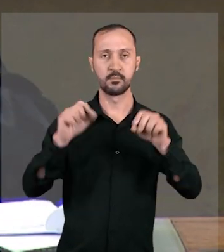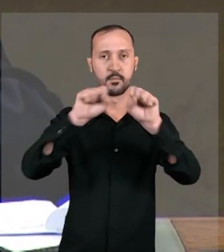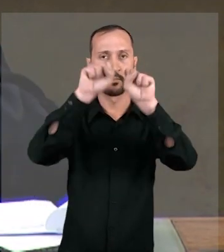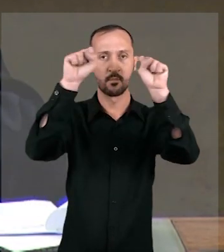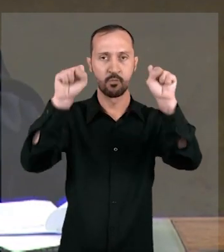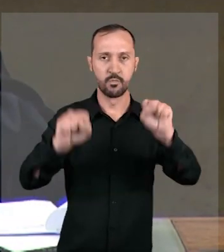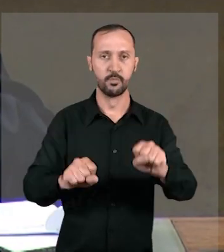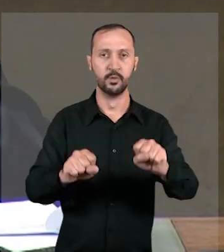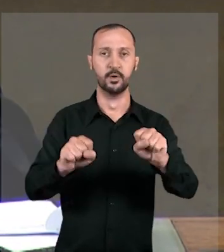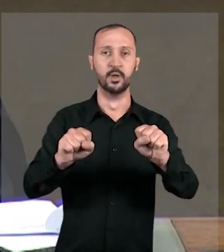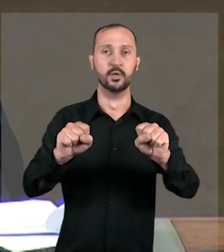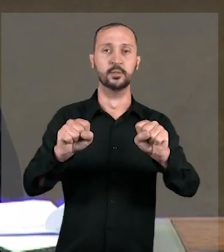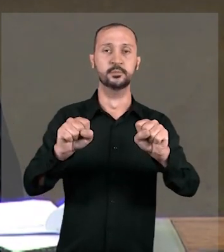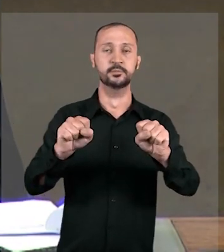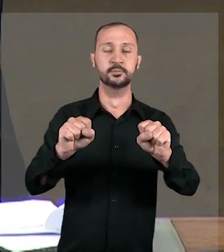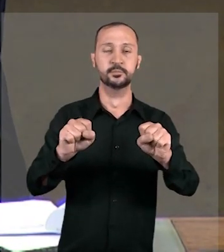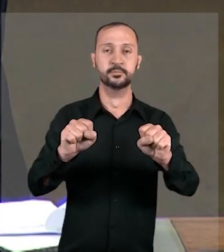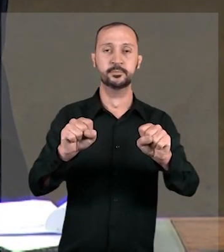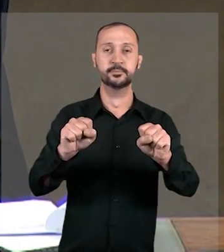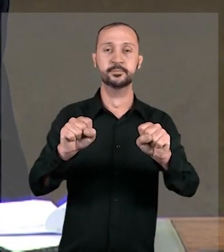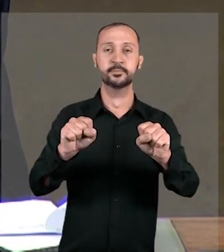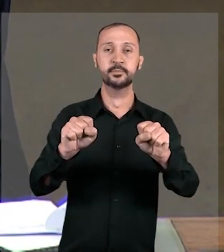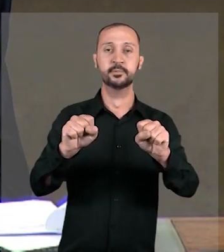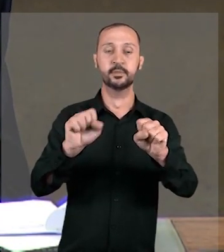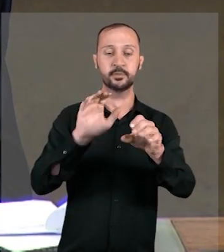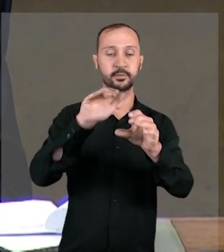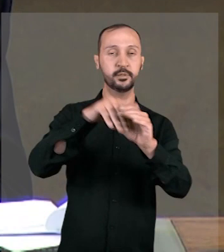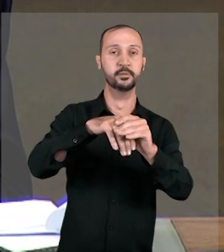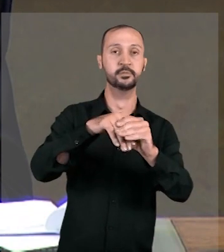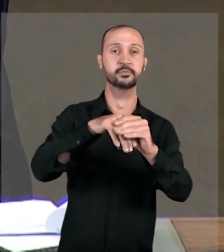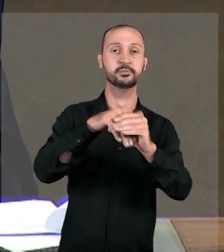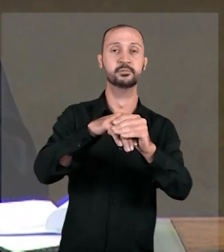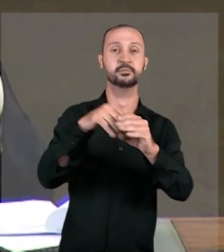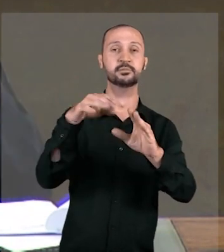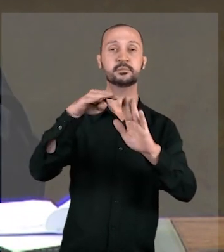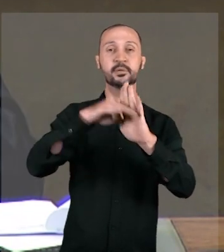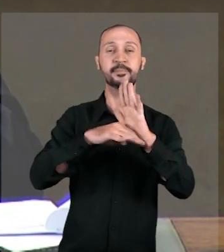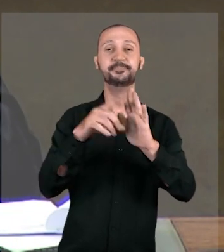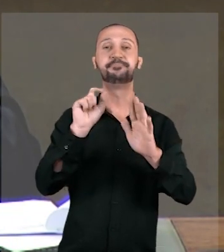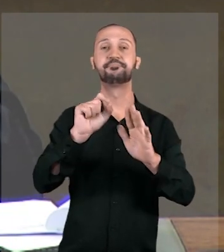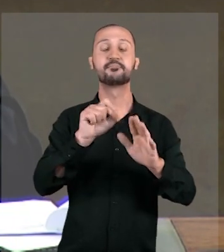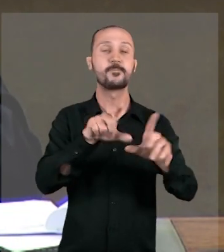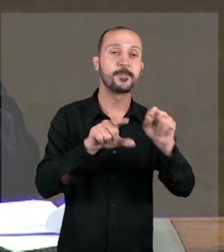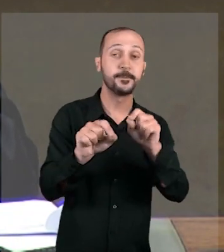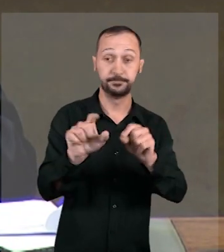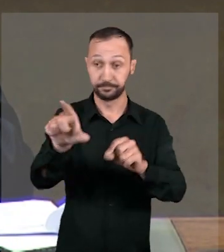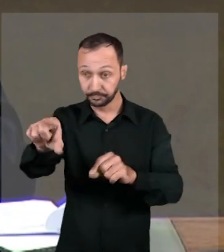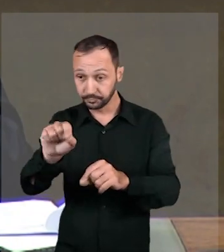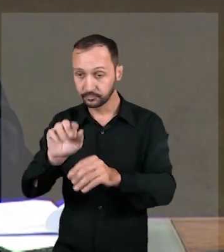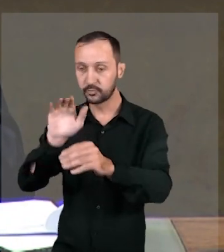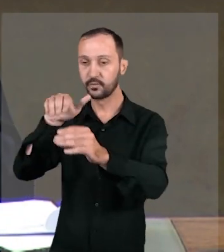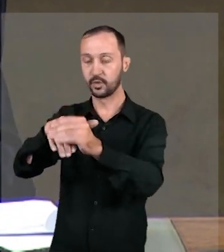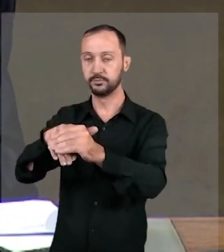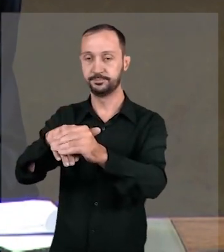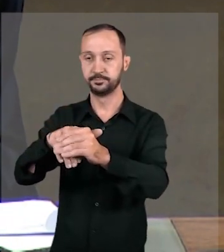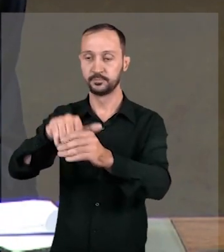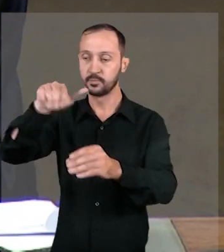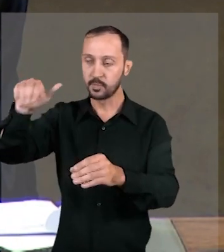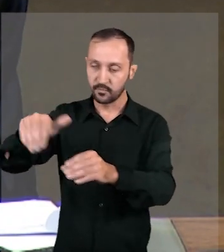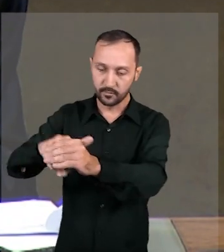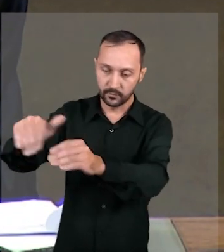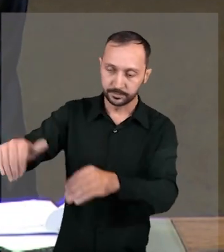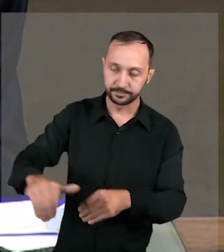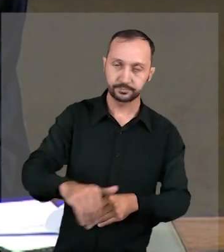sistema eleitoral proporcional em lista aberta, o eleitor vota no candidato que ele quer, mas aquele voto vai